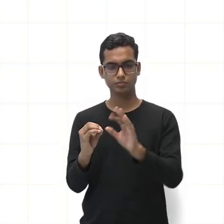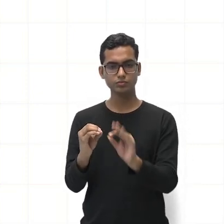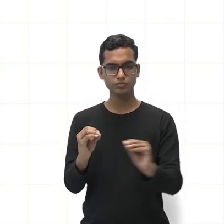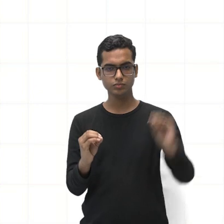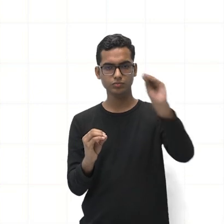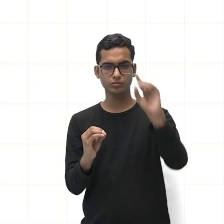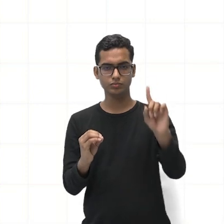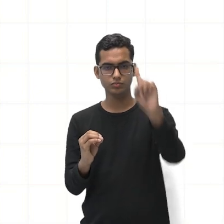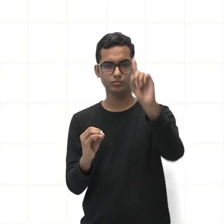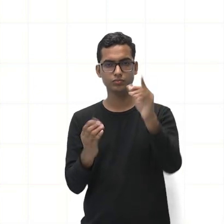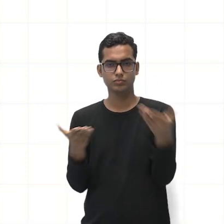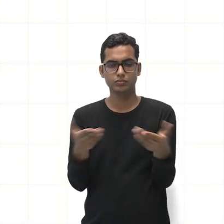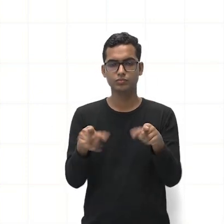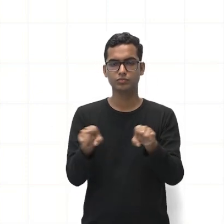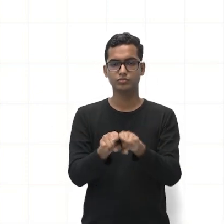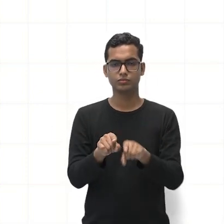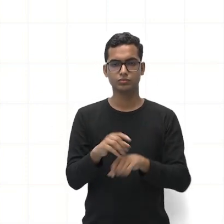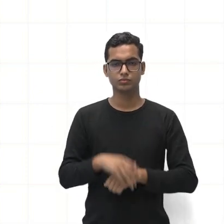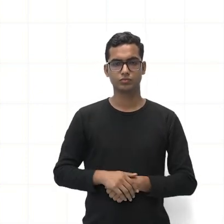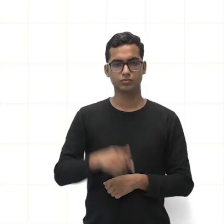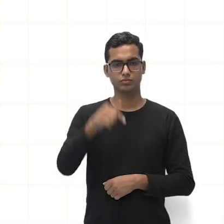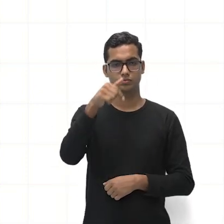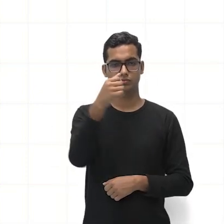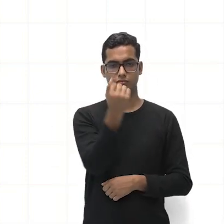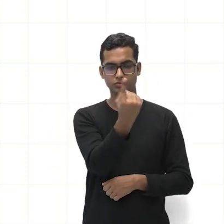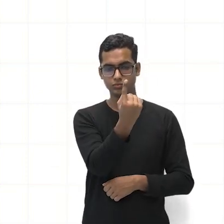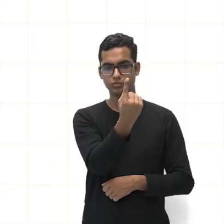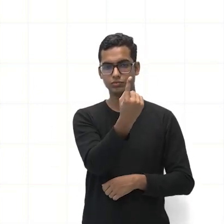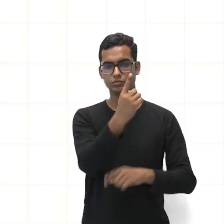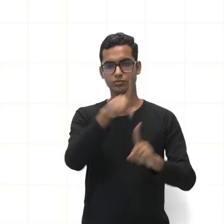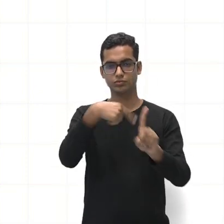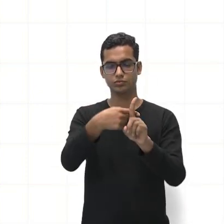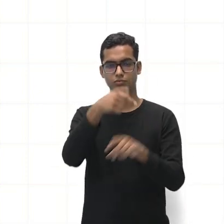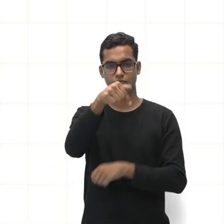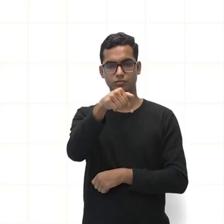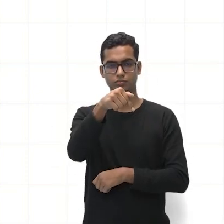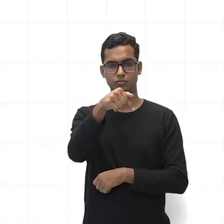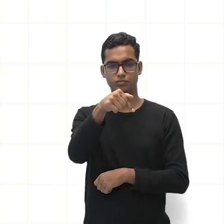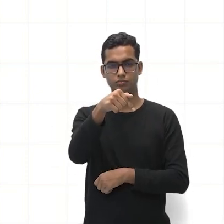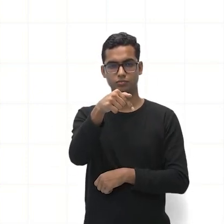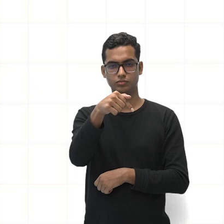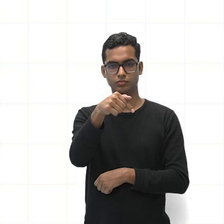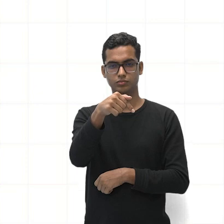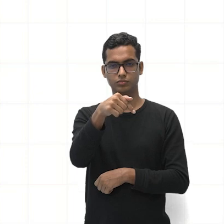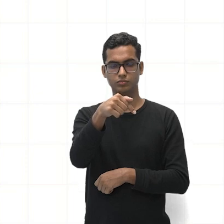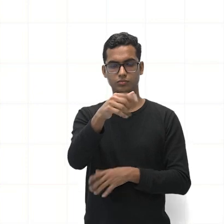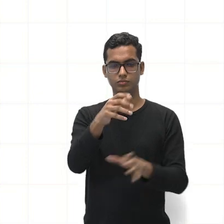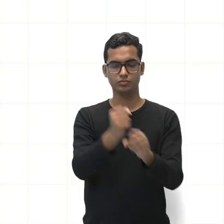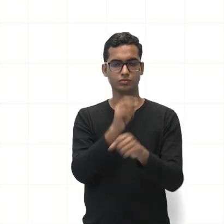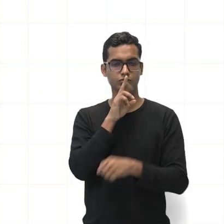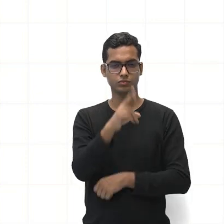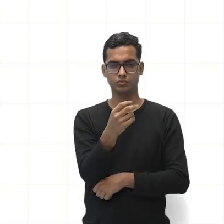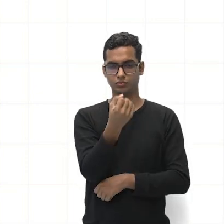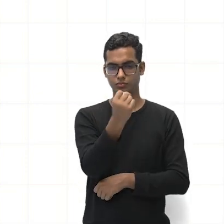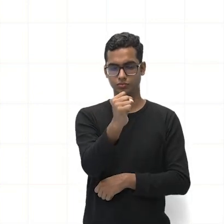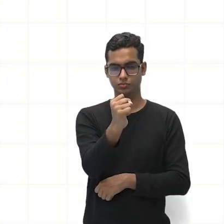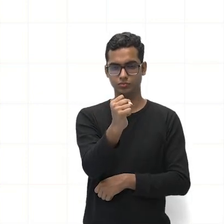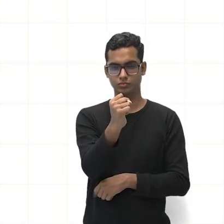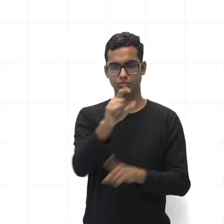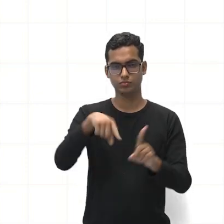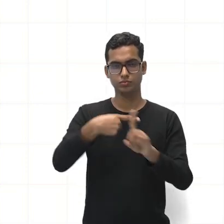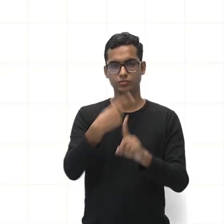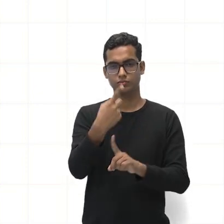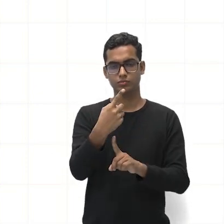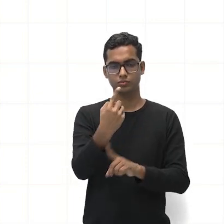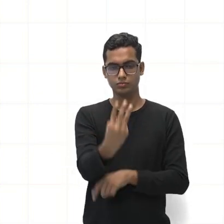Aí eu vou ter 1 mais 7, esse 1 aqui, mais 7, 8, certo? 8 mais